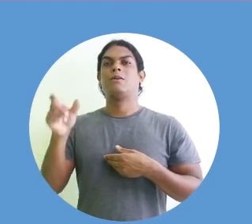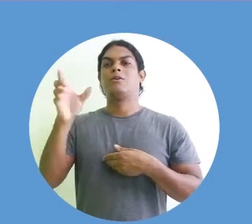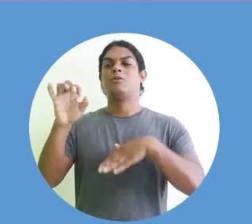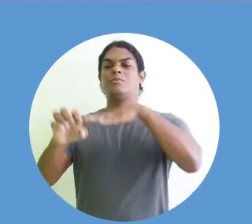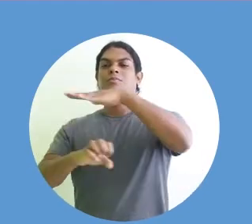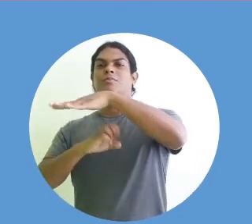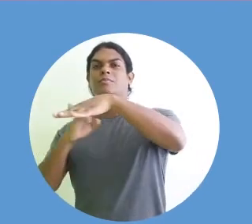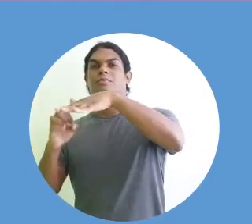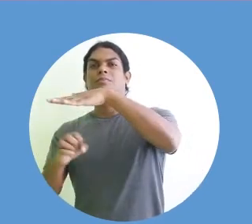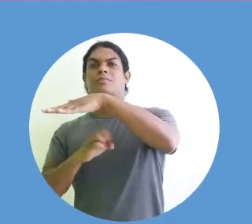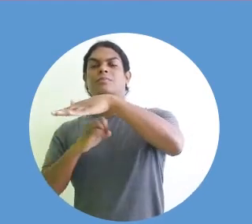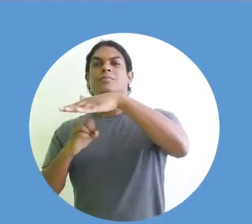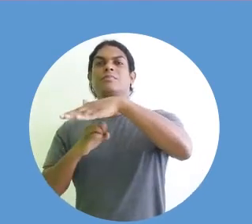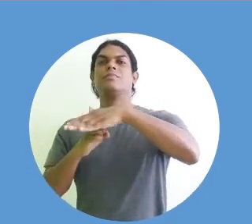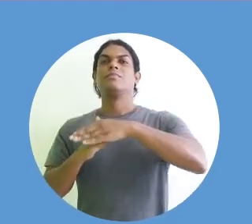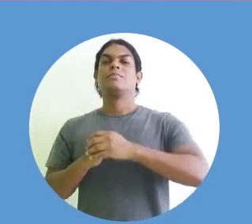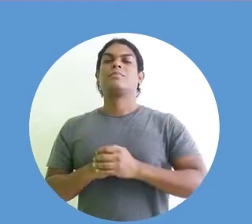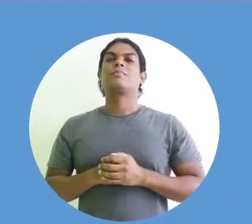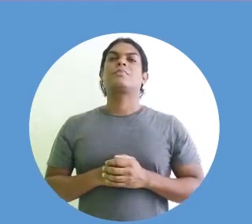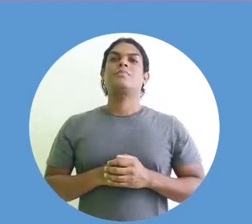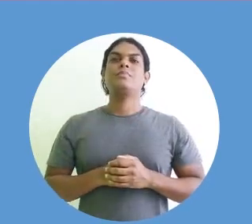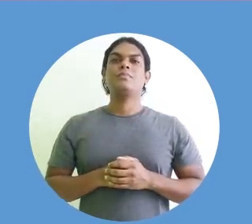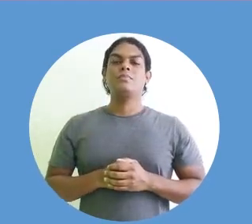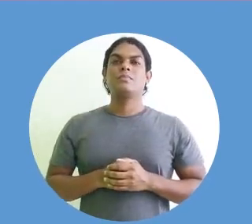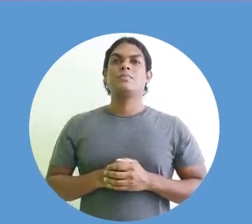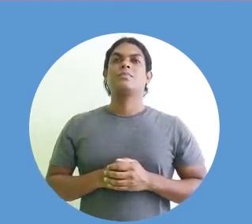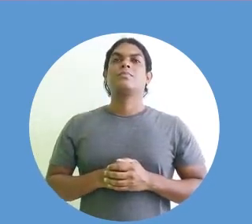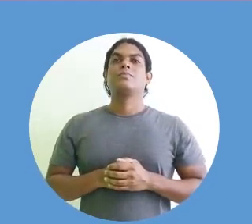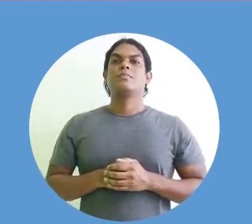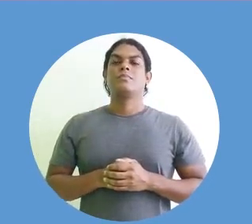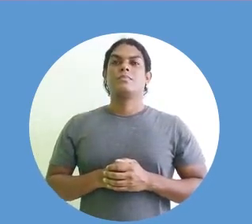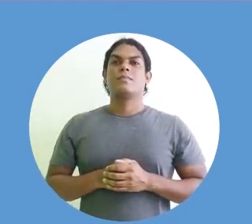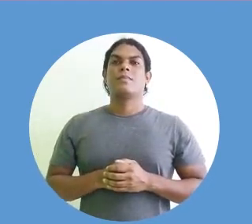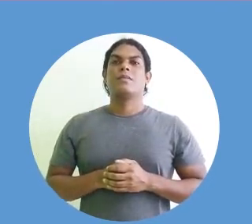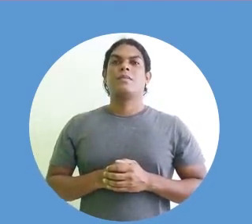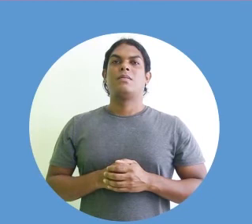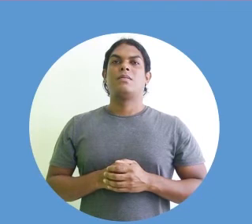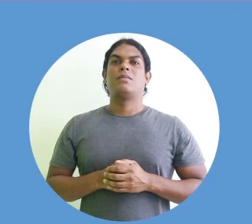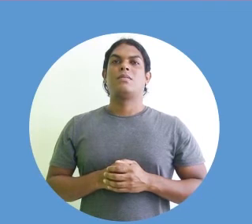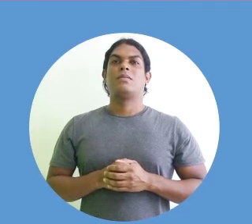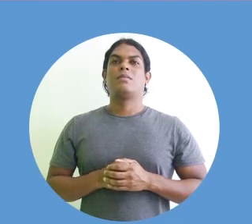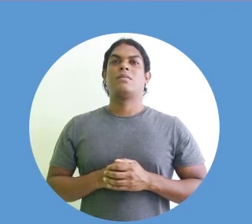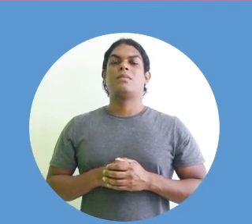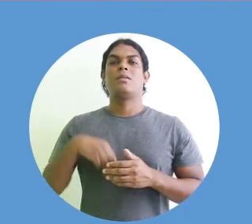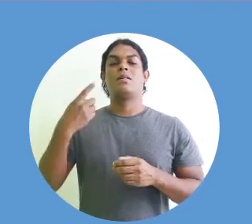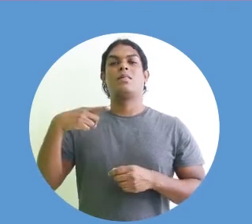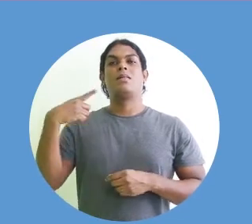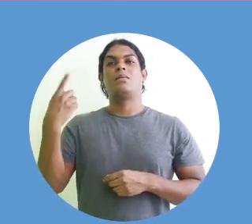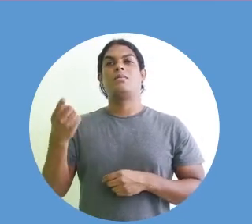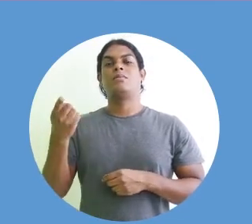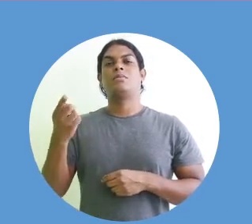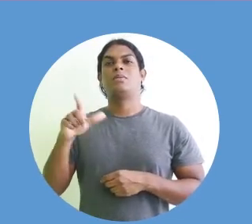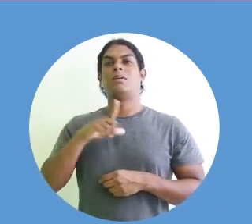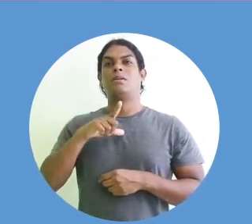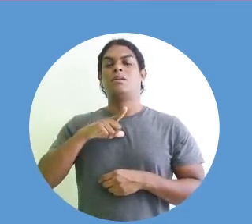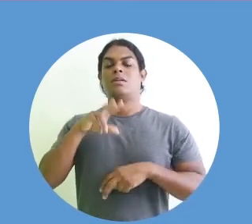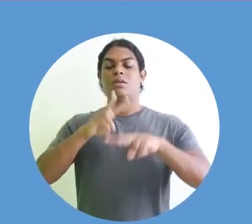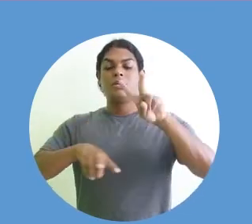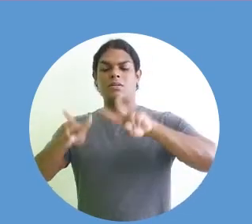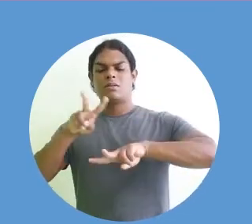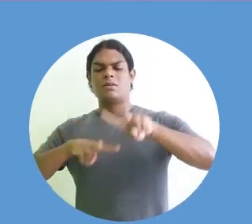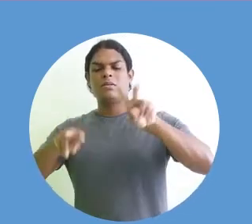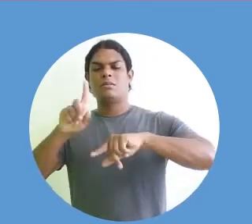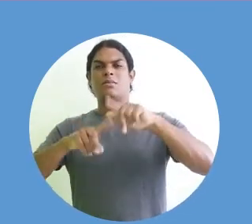importador recebe, nesse momento está ocorrendo o desembarque, né? E aí ele recebe, confere a